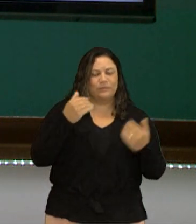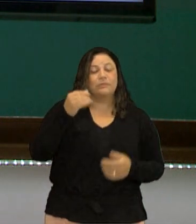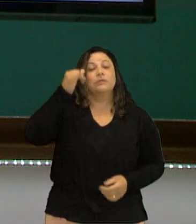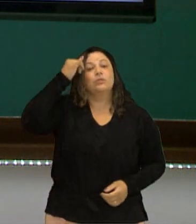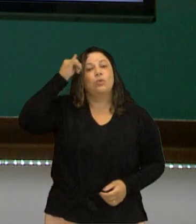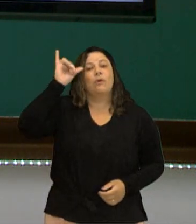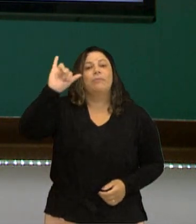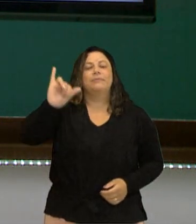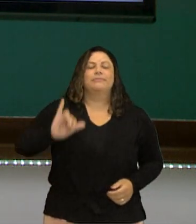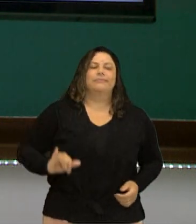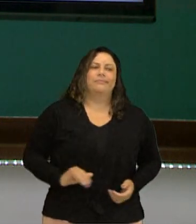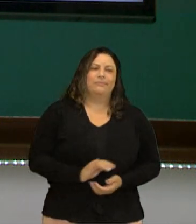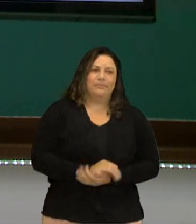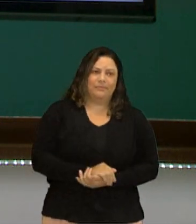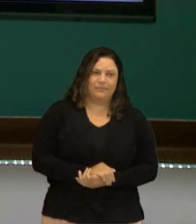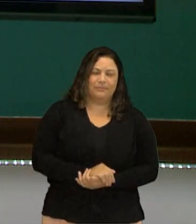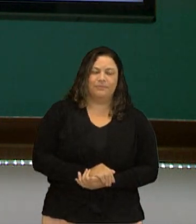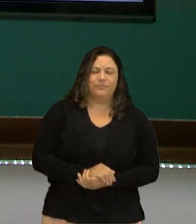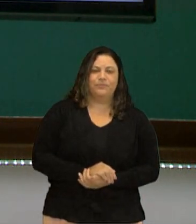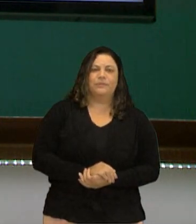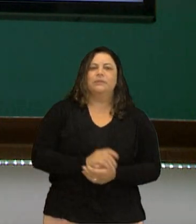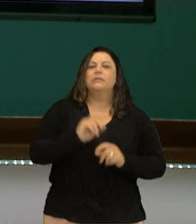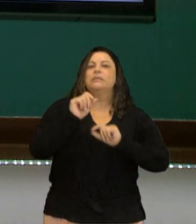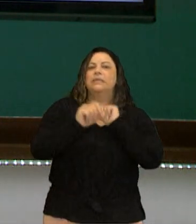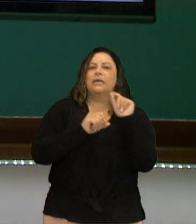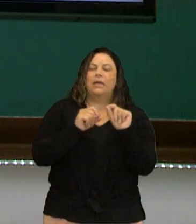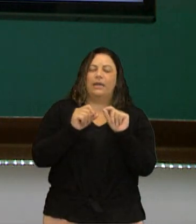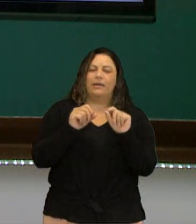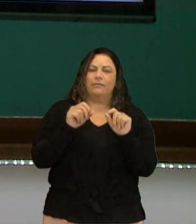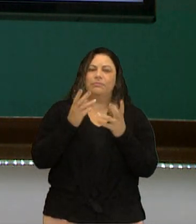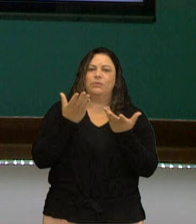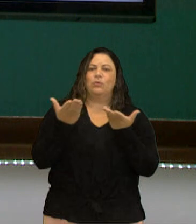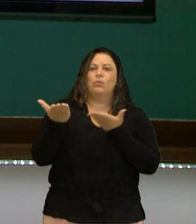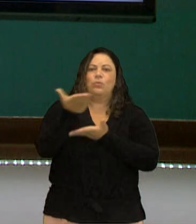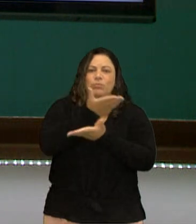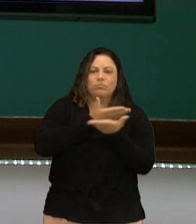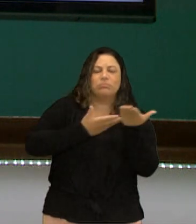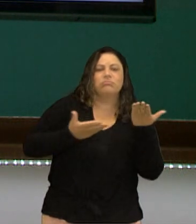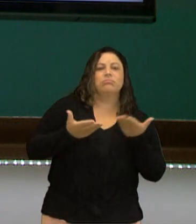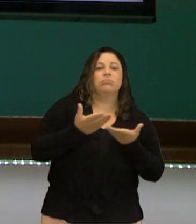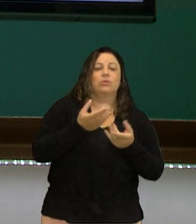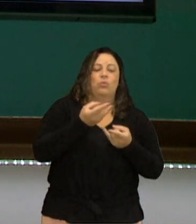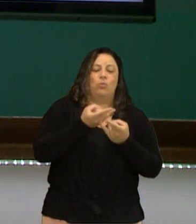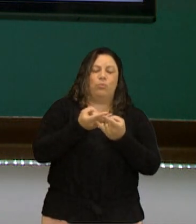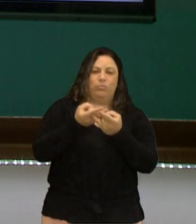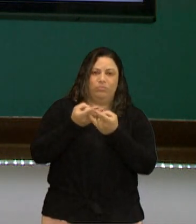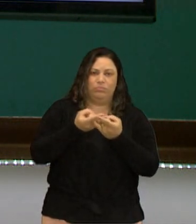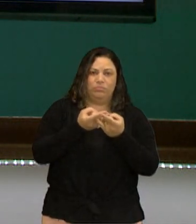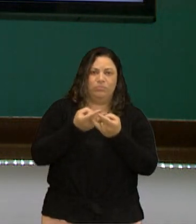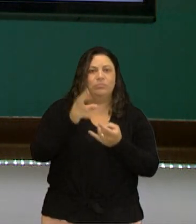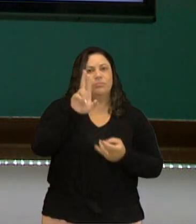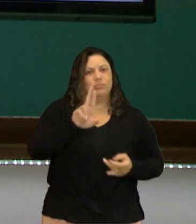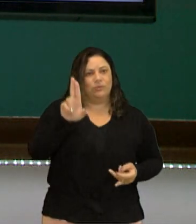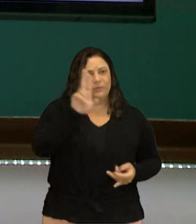prevenção? Nos relacionamentos, utilizar preservativo.